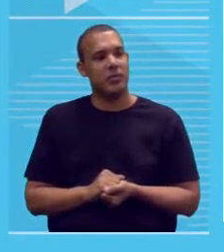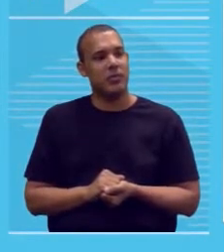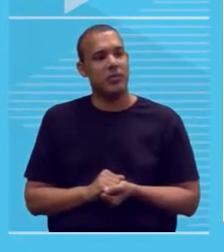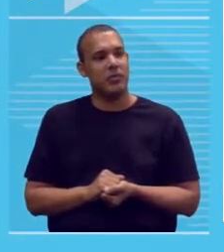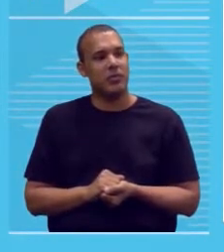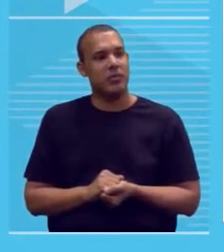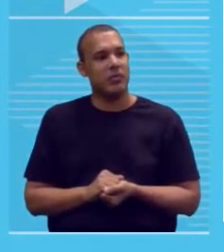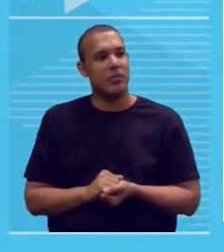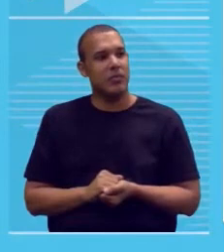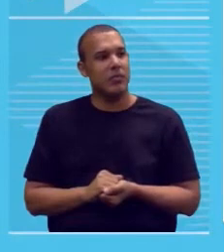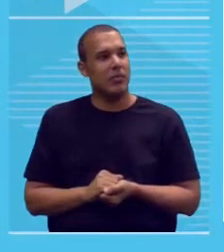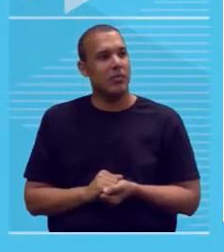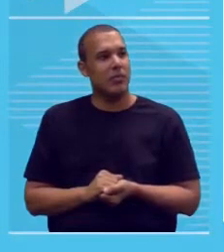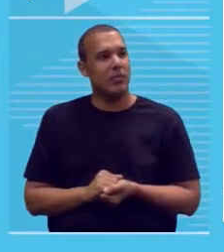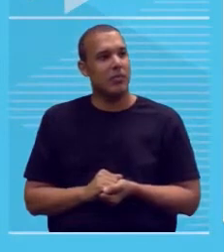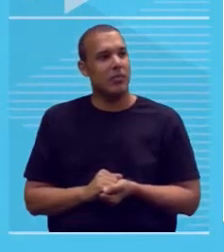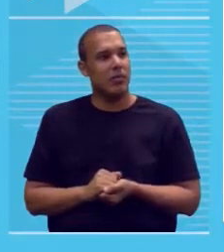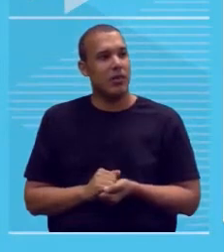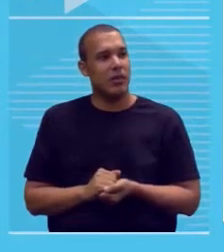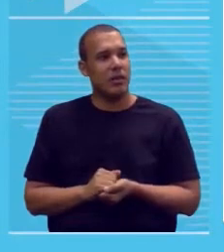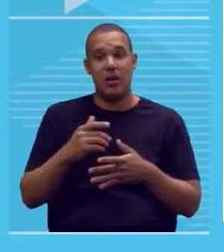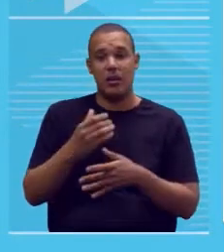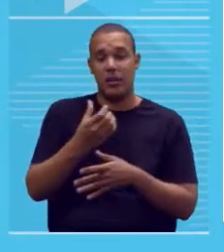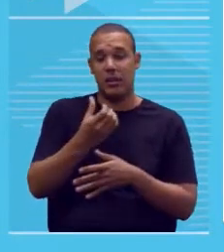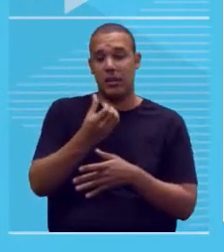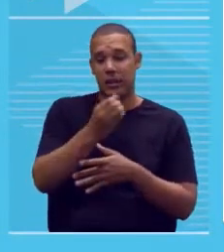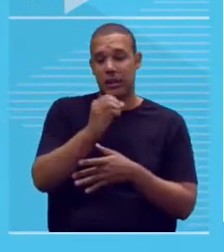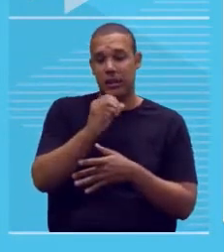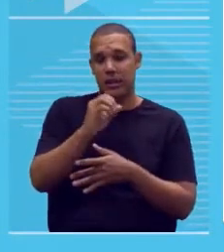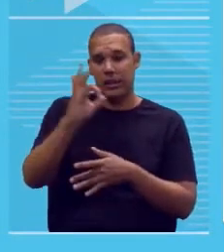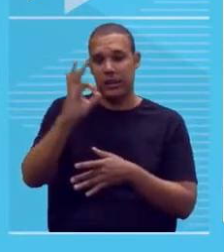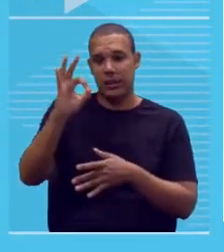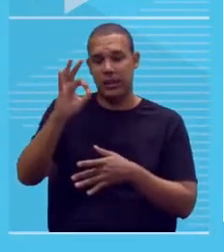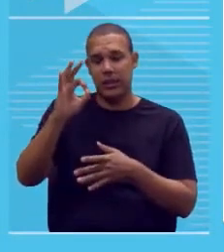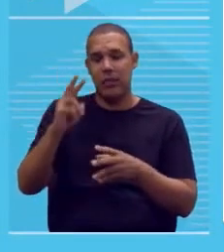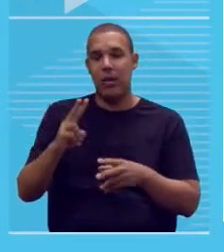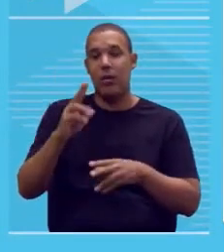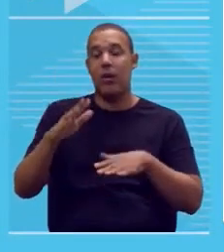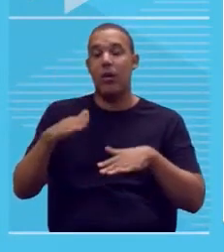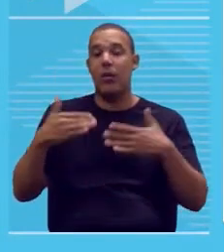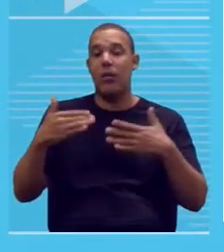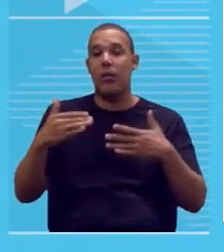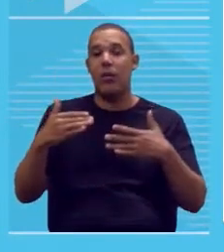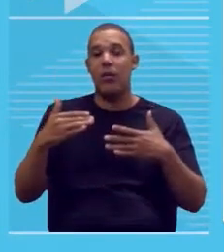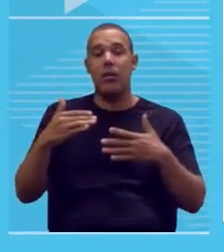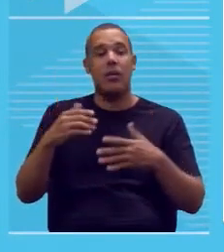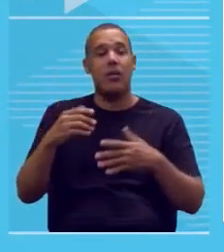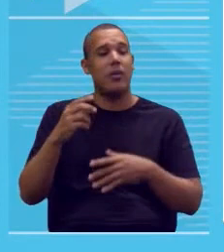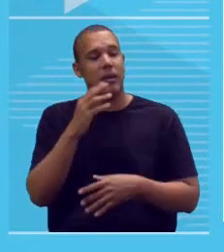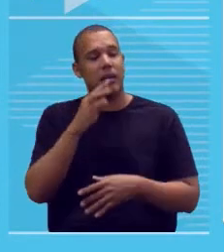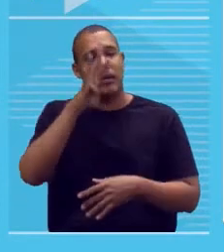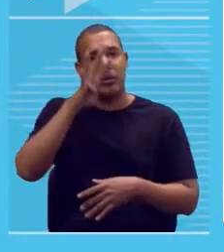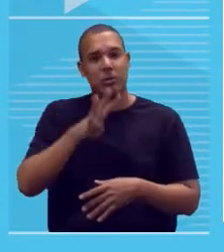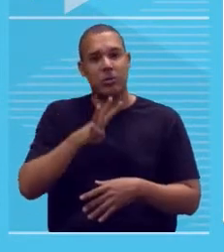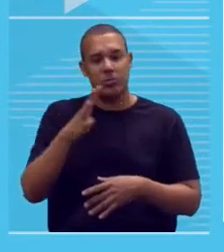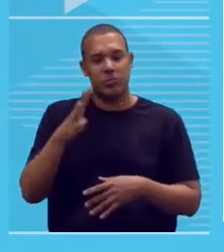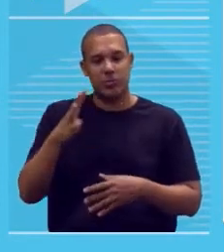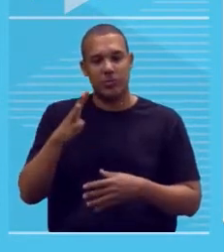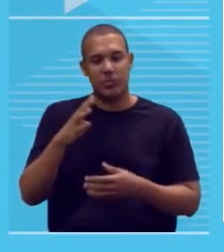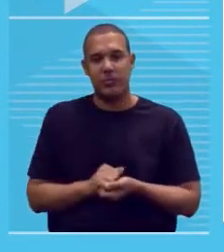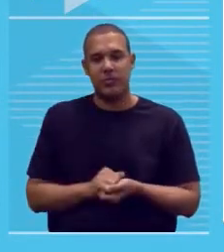a tangente de 60 graus vale quanto? Está lá, professor, na tabelinha. A tangente de